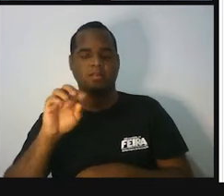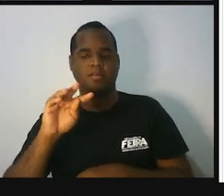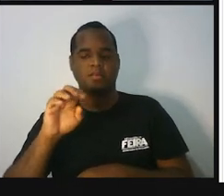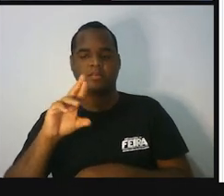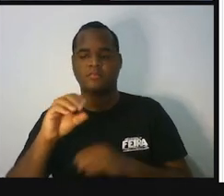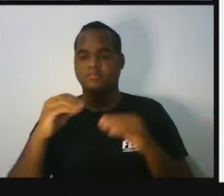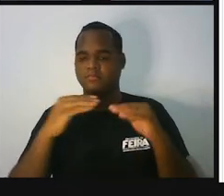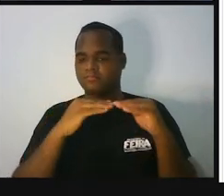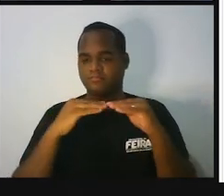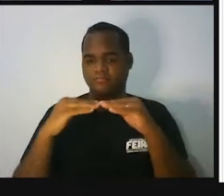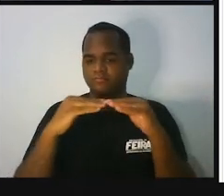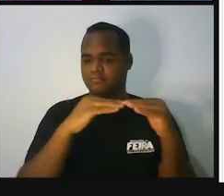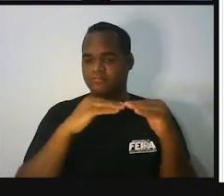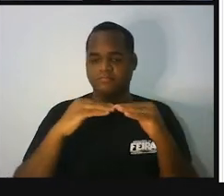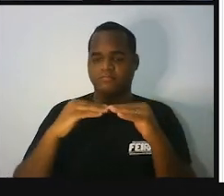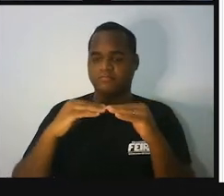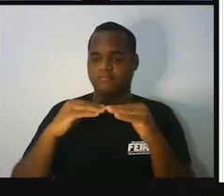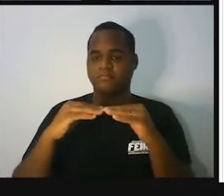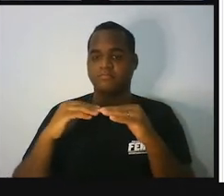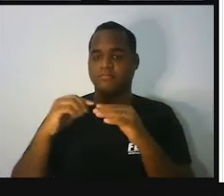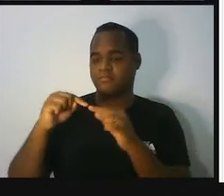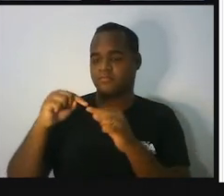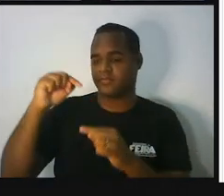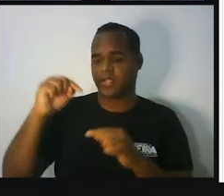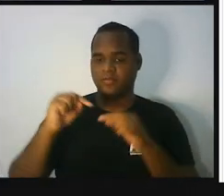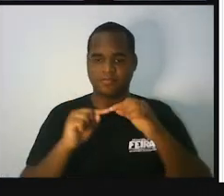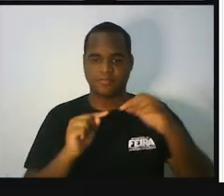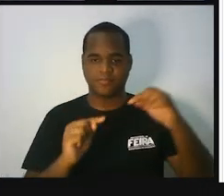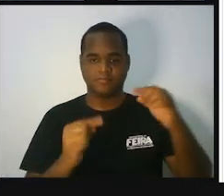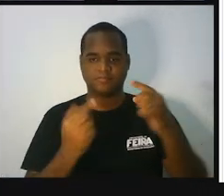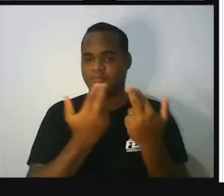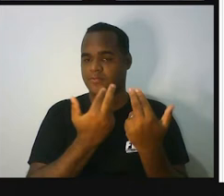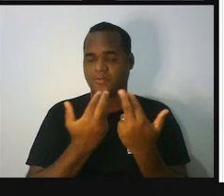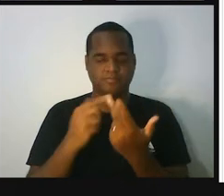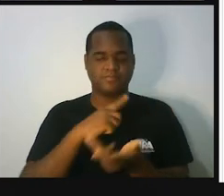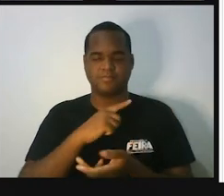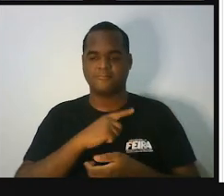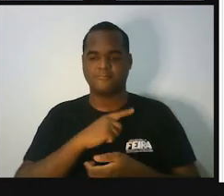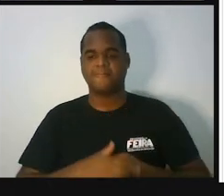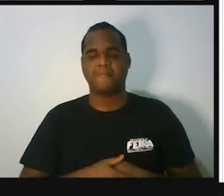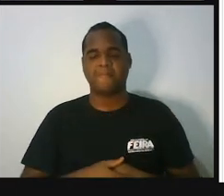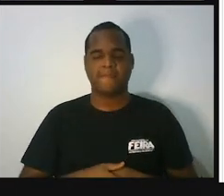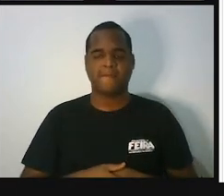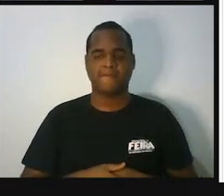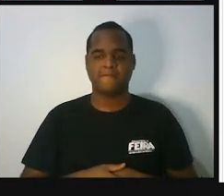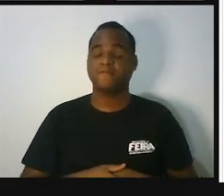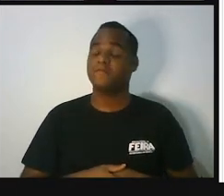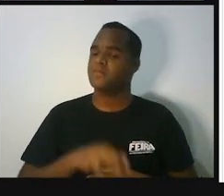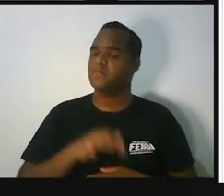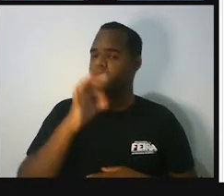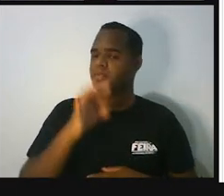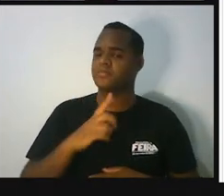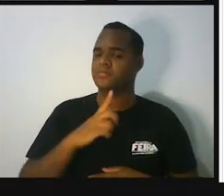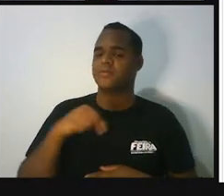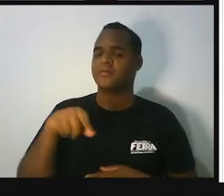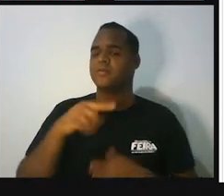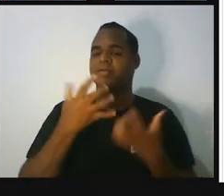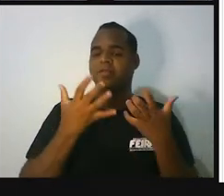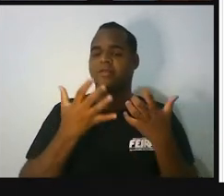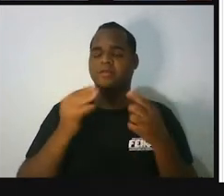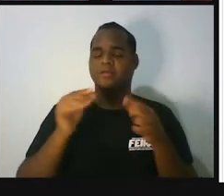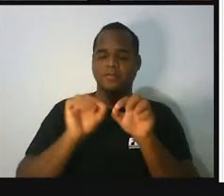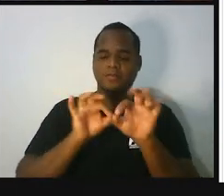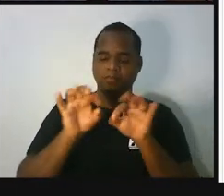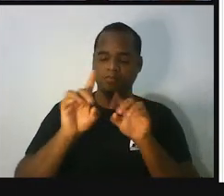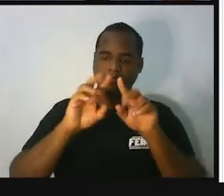igual, látero, lado. Lados com medidas iguais. Certo? Mas ótimo. O que é que eu quero que a gente faça agora? Eu